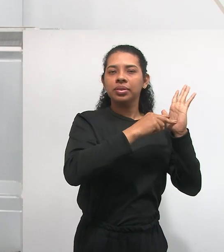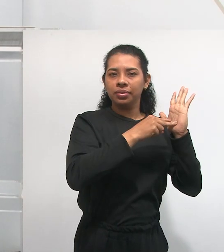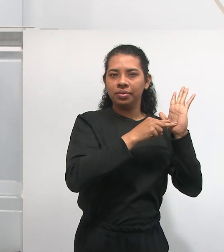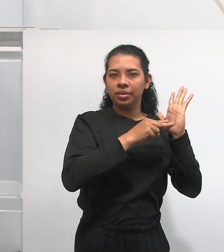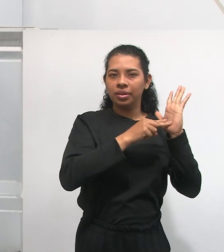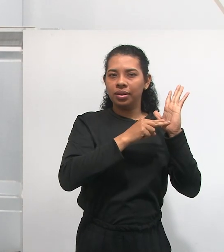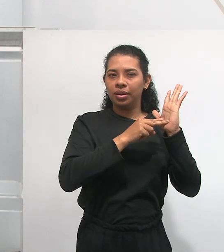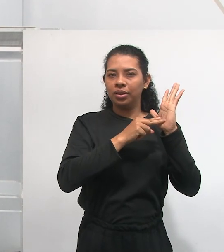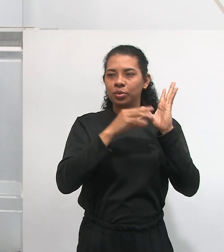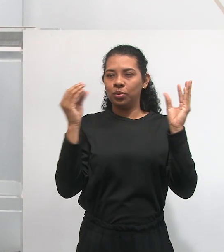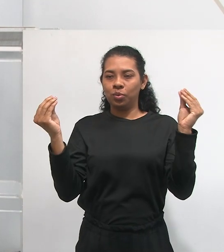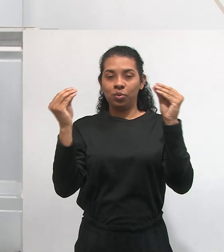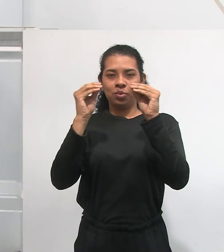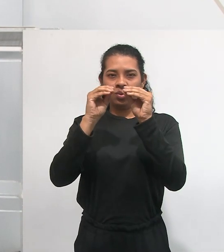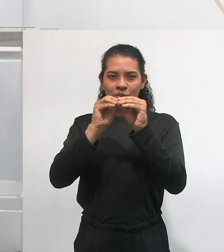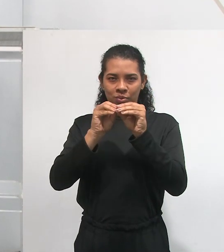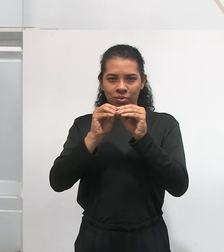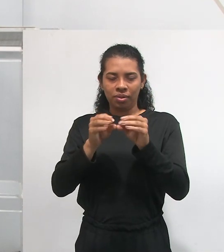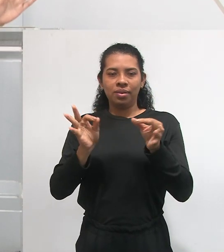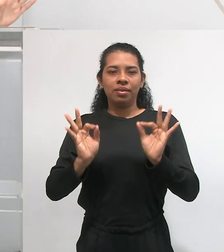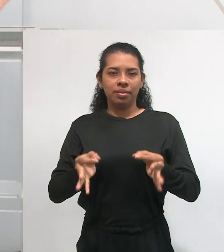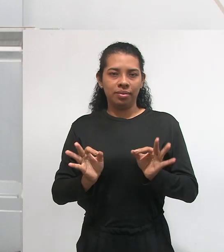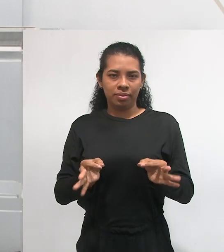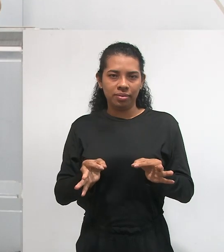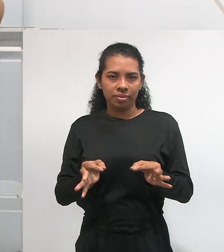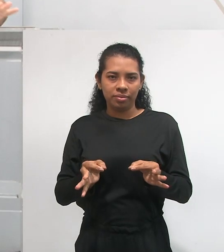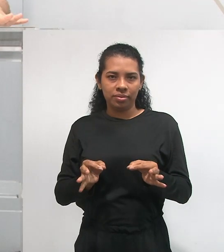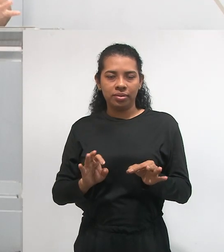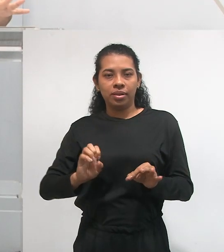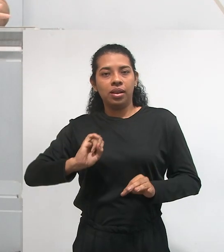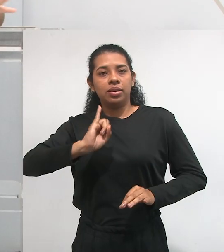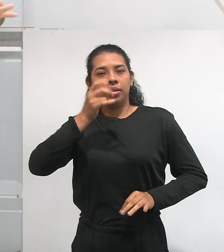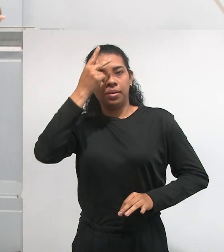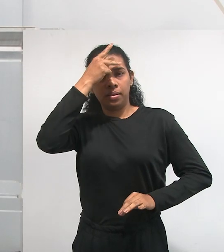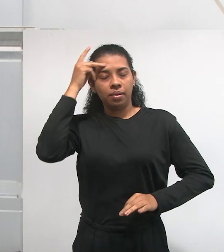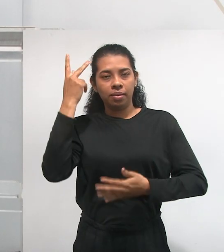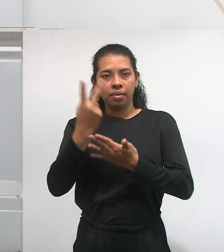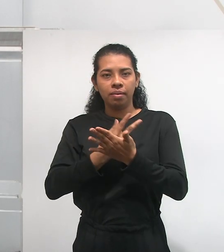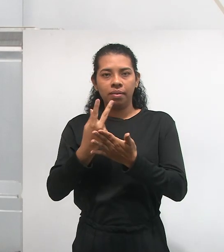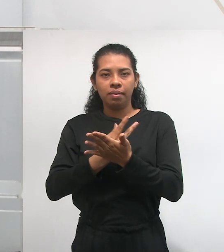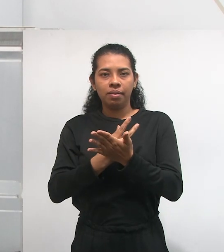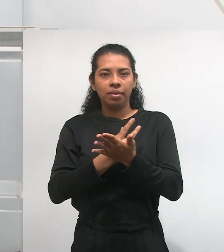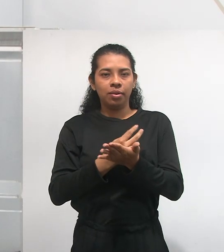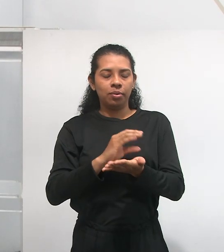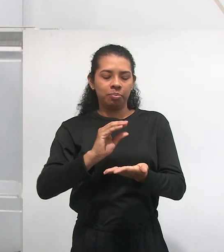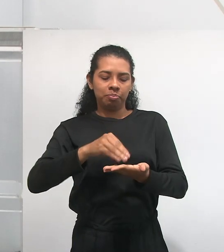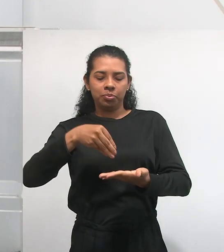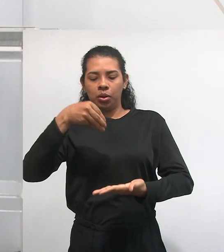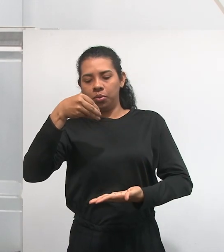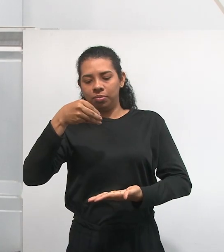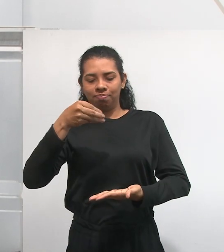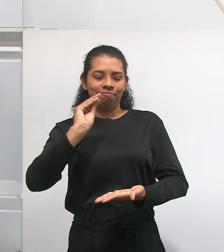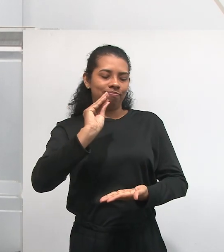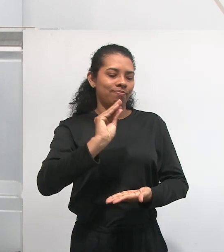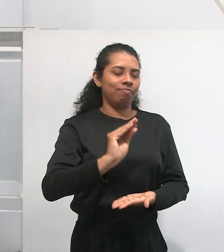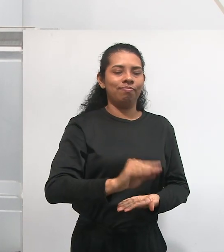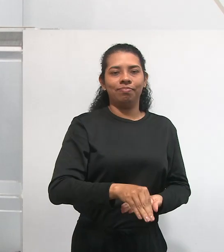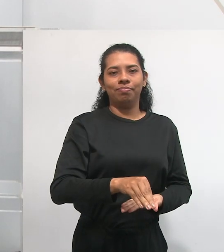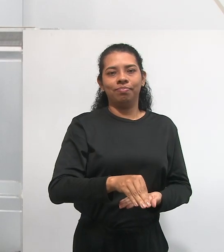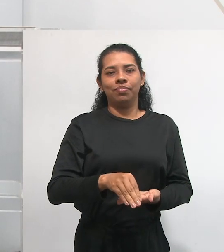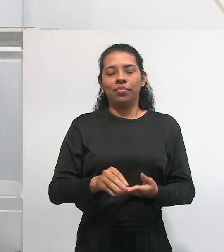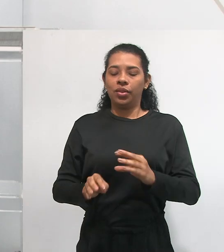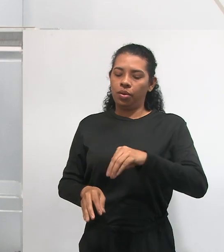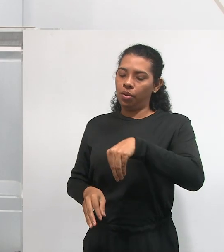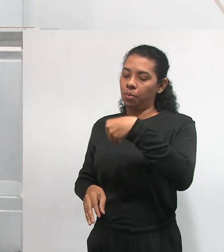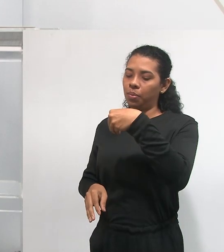casinha. Ah, ela errou. Então, ok, o monte volta ali pro baralho e você vai fazendo até alguém